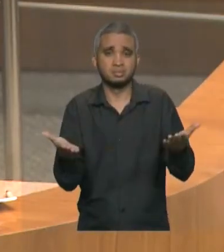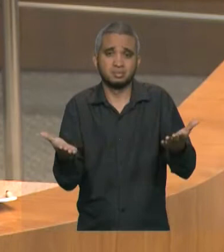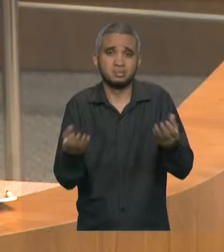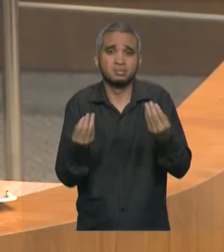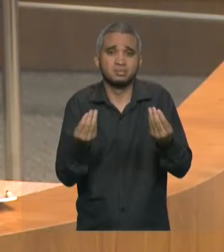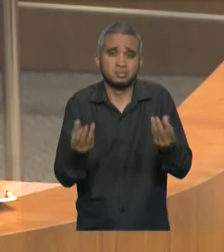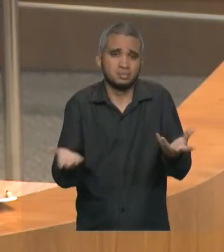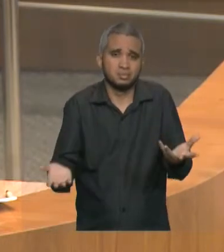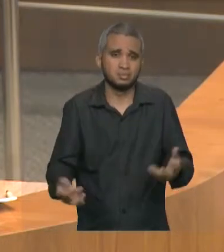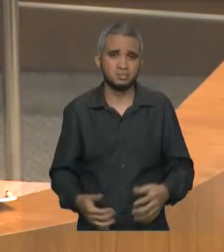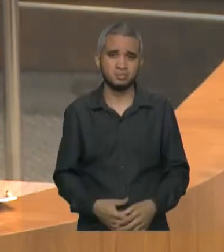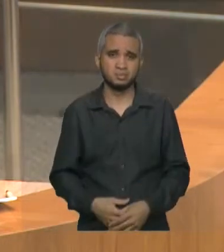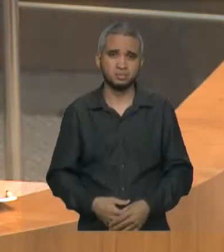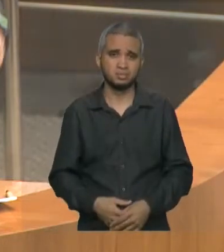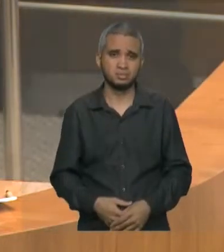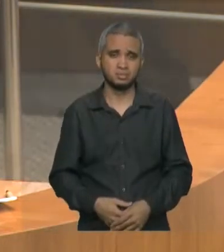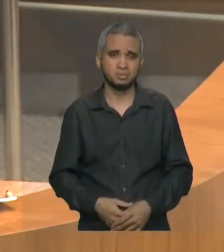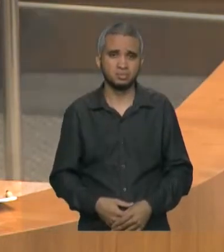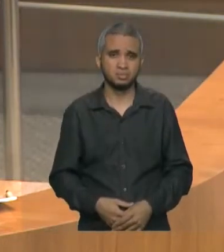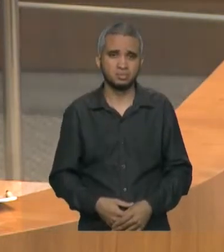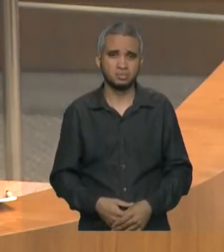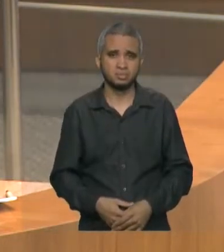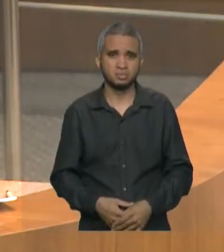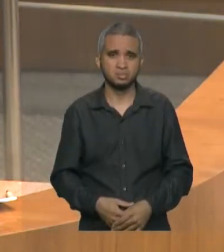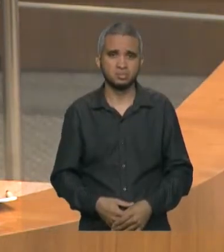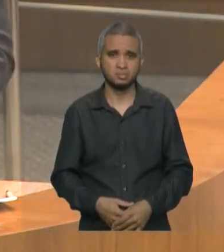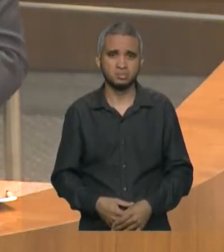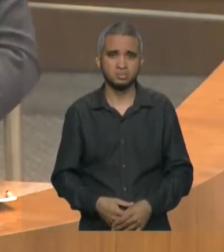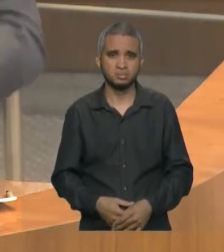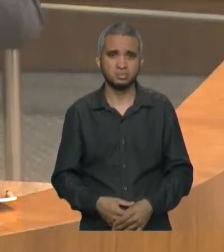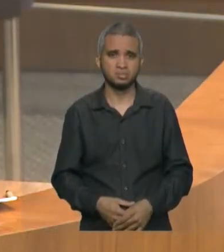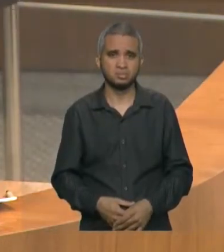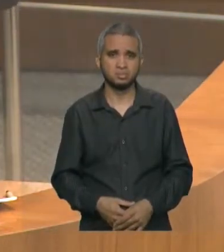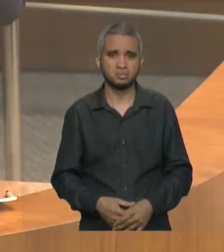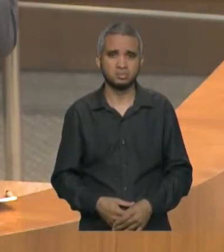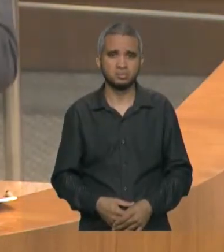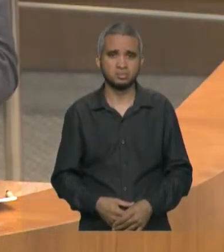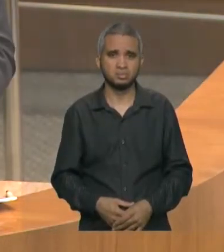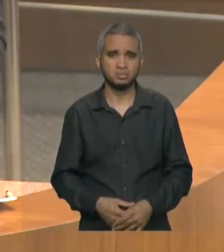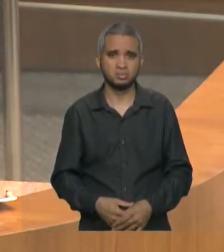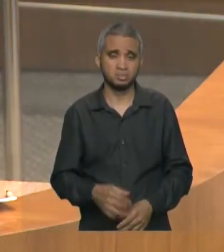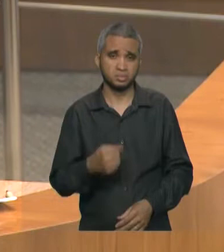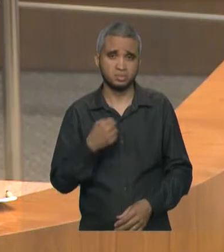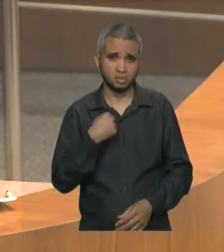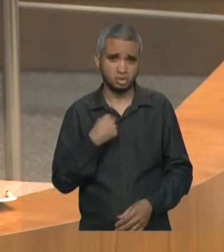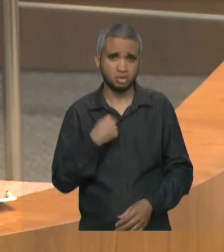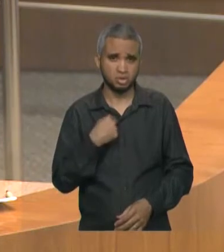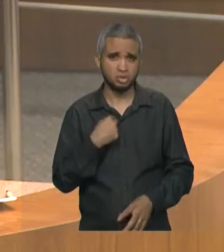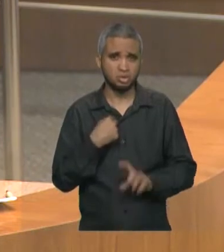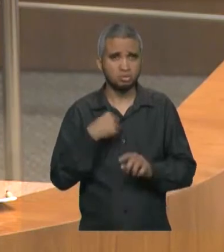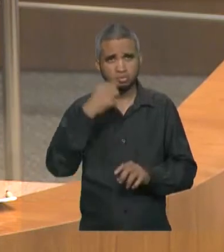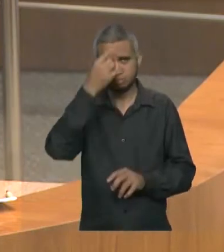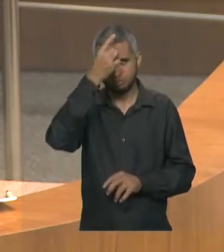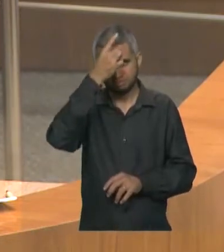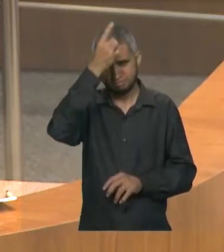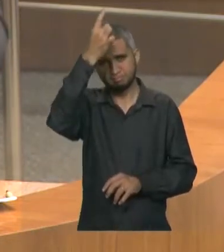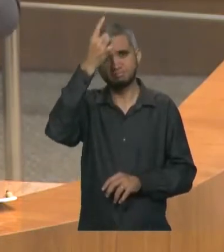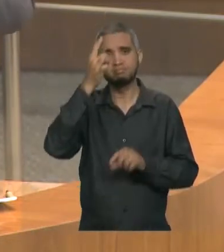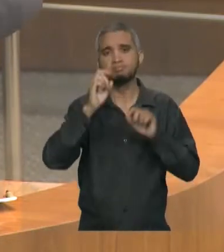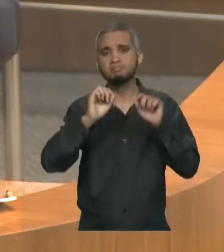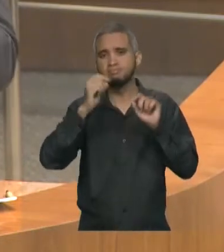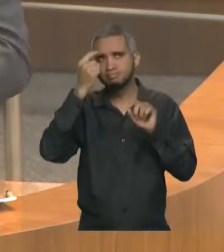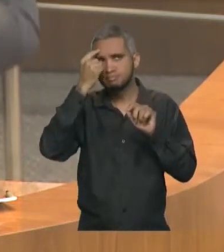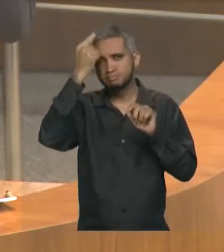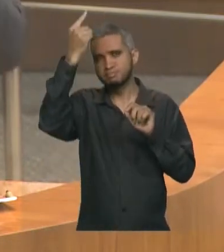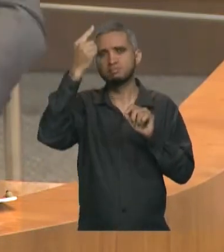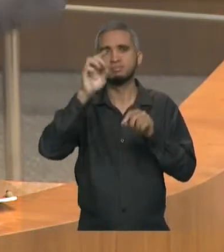Então, senhor presidente, eu fiz uma grande ação, uma ação inovadora no Estado do Maranhão. Fui o